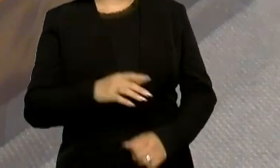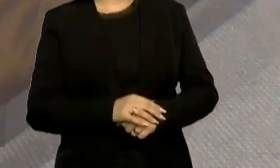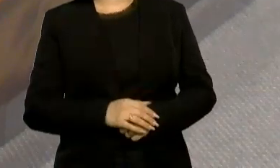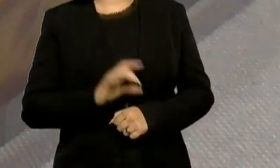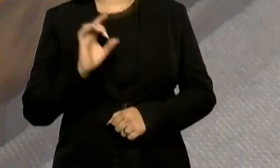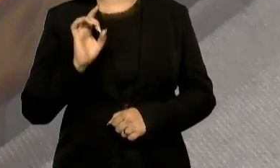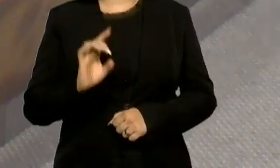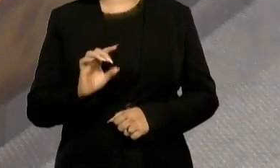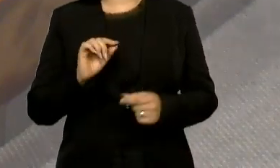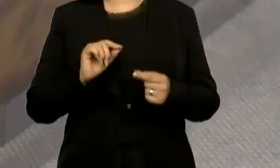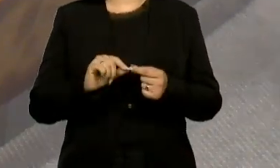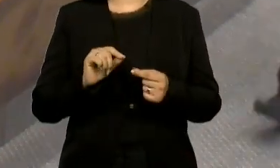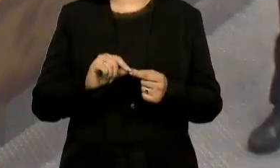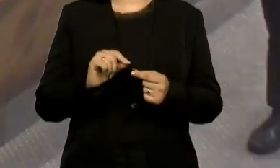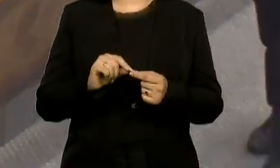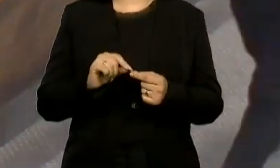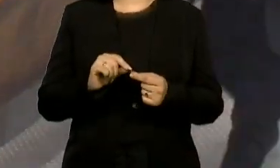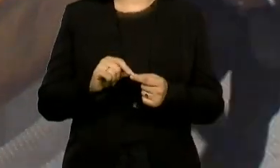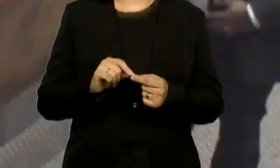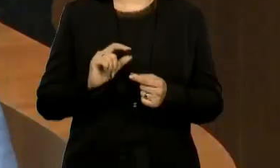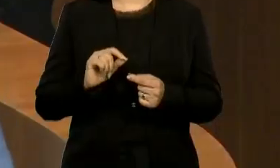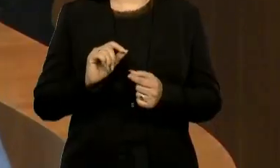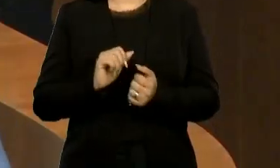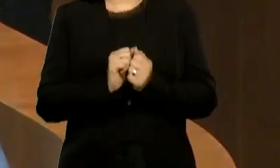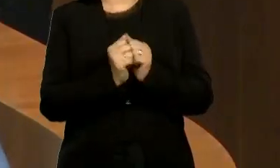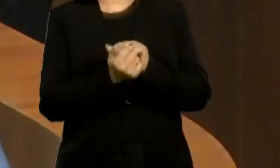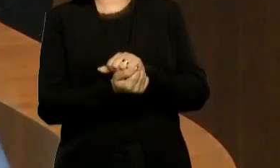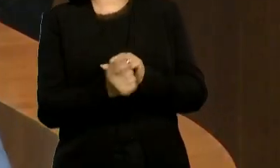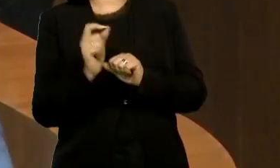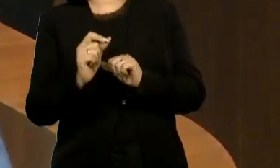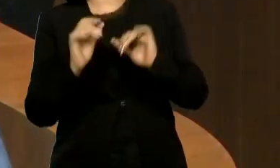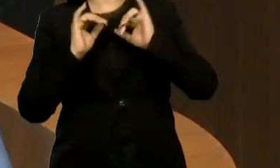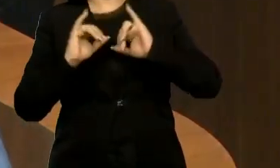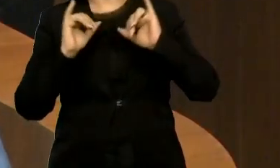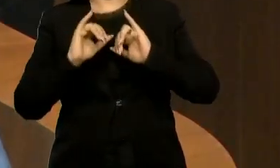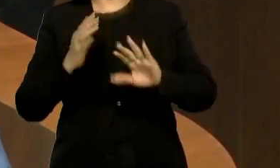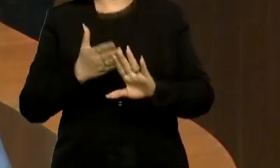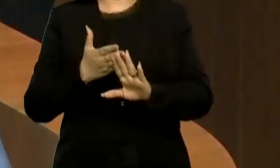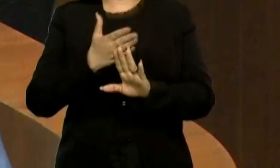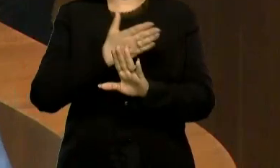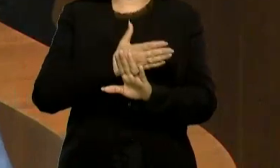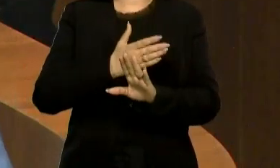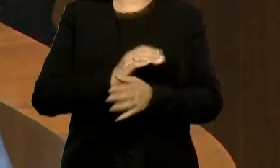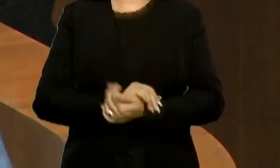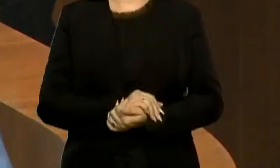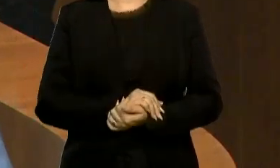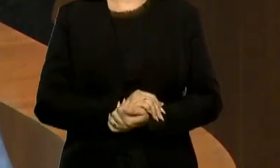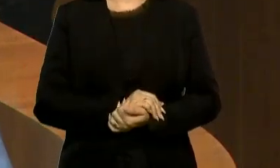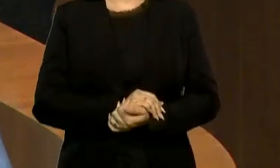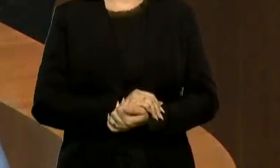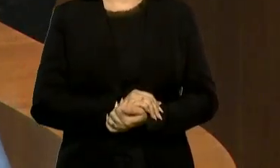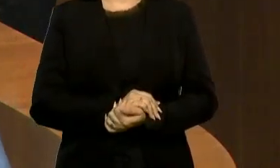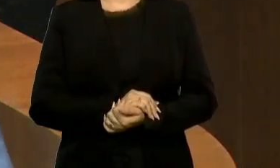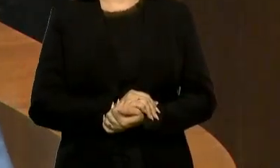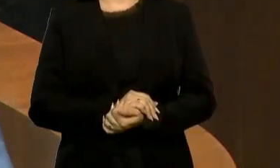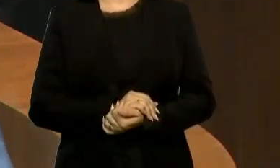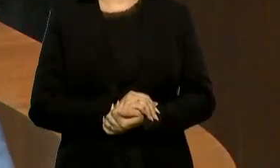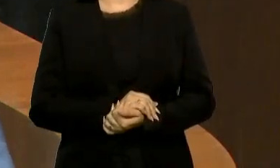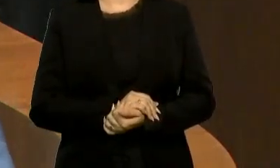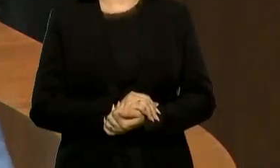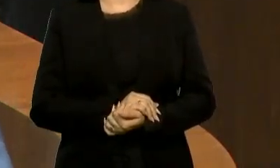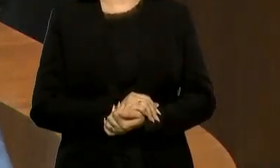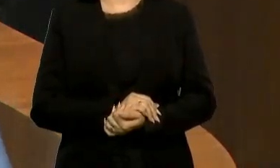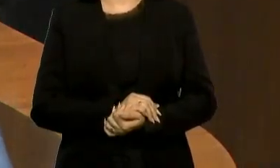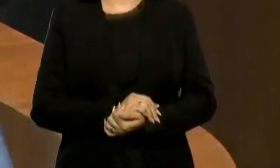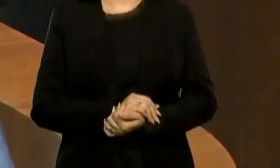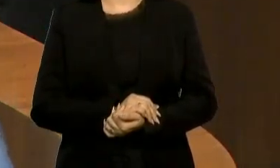para tentar fazer aqui uma correção ao que foi trazido hoje aqui na tribuna da casa, sobre